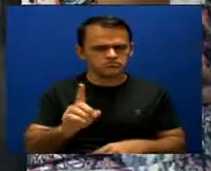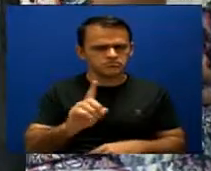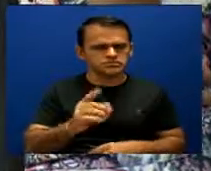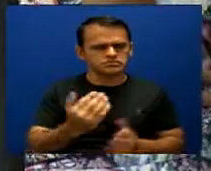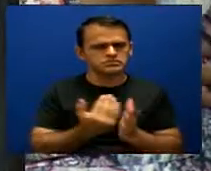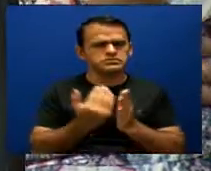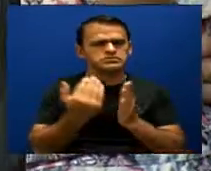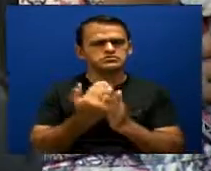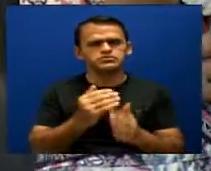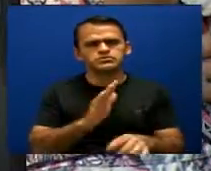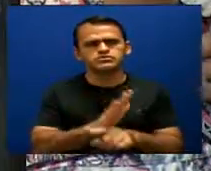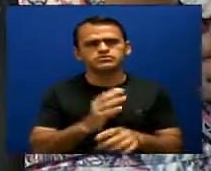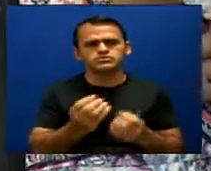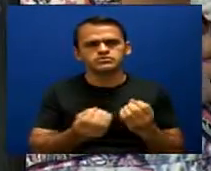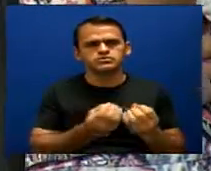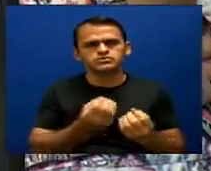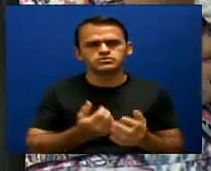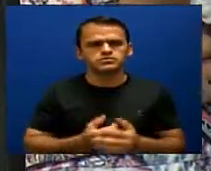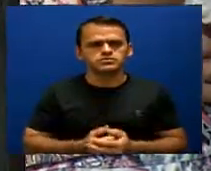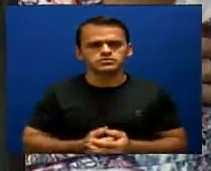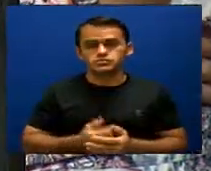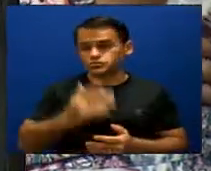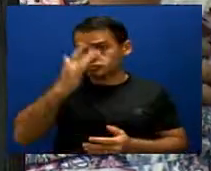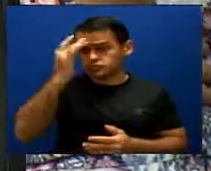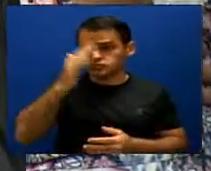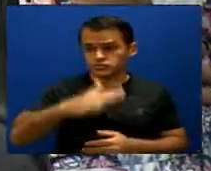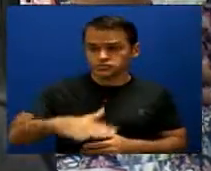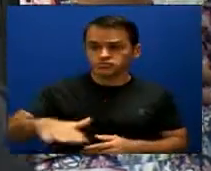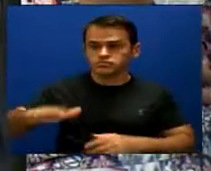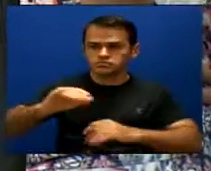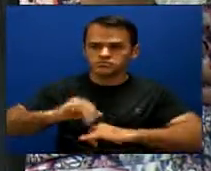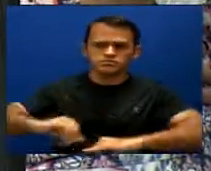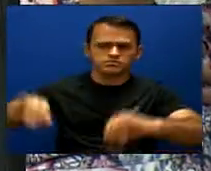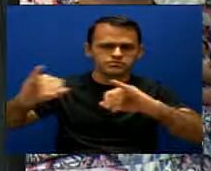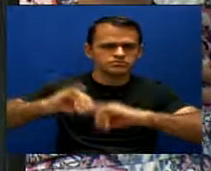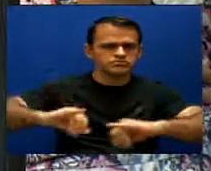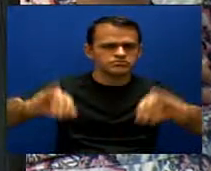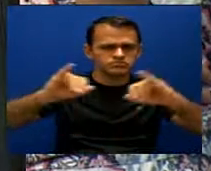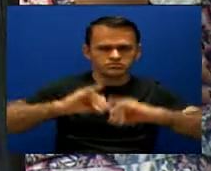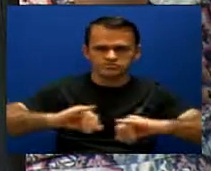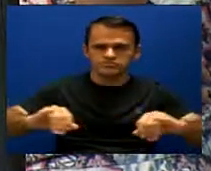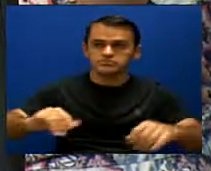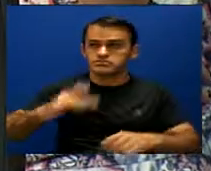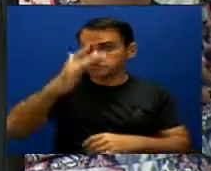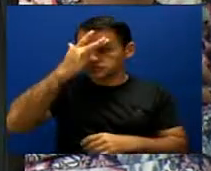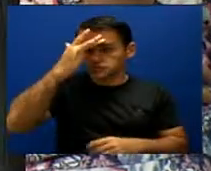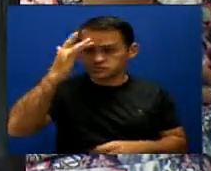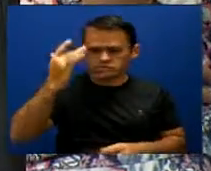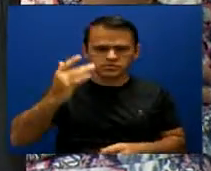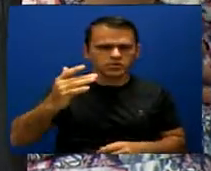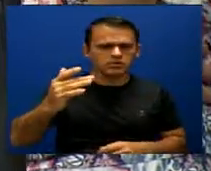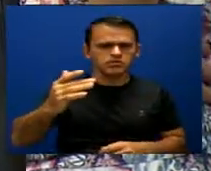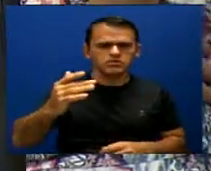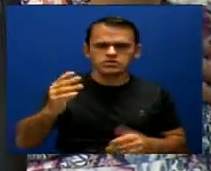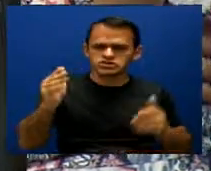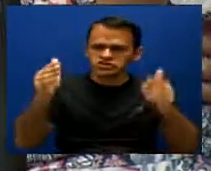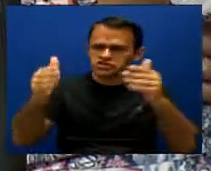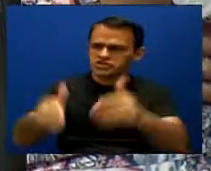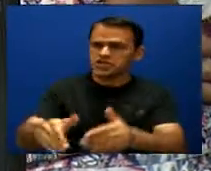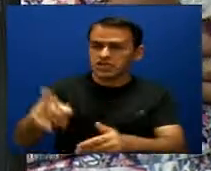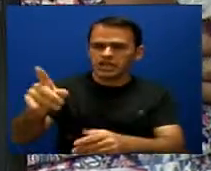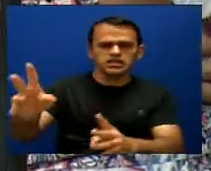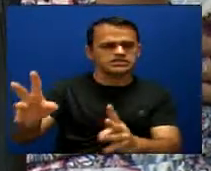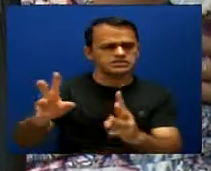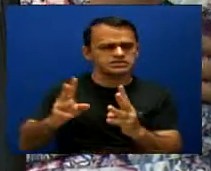para colaborar, transmitindo para a população de Sorocaba que lá é bem atendido, que as pessoas que chegarem até lá vão ser bem